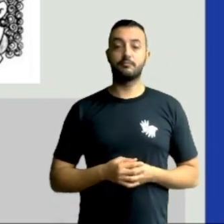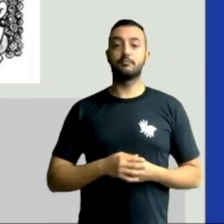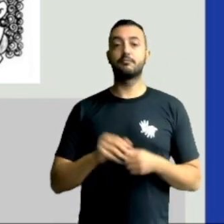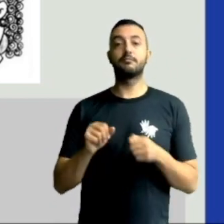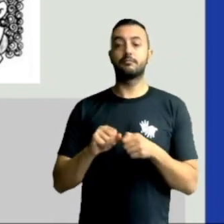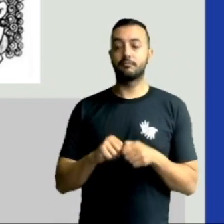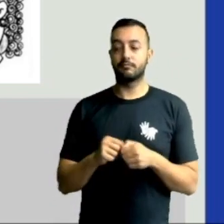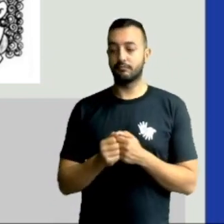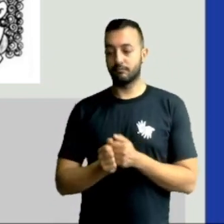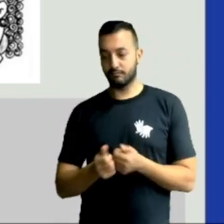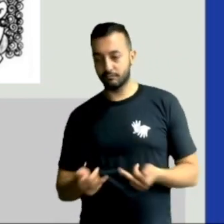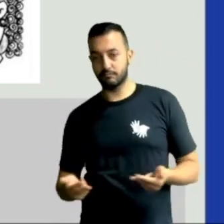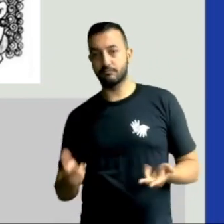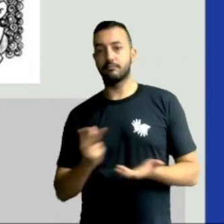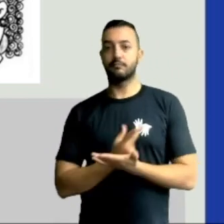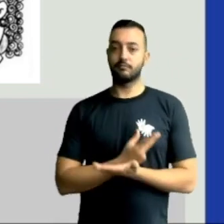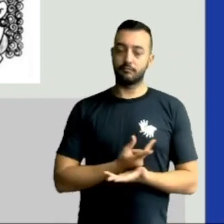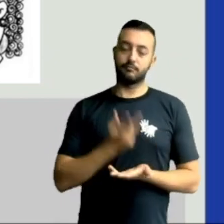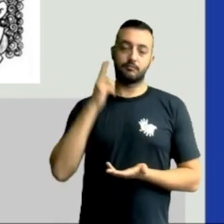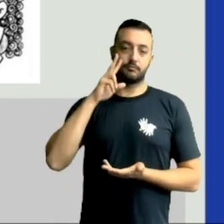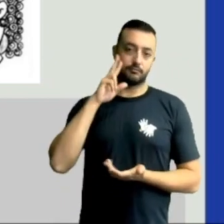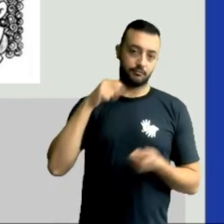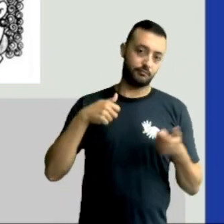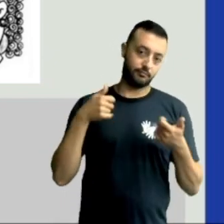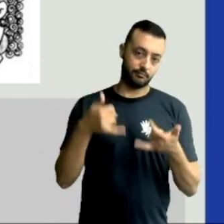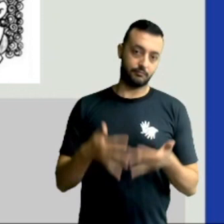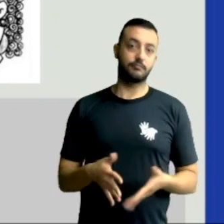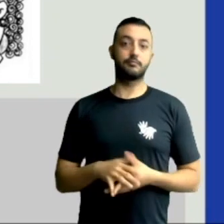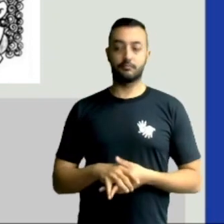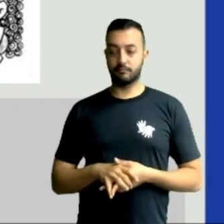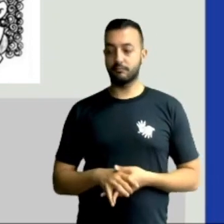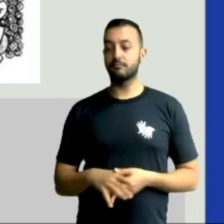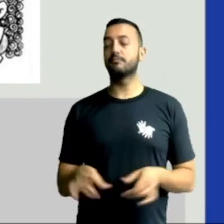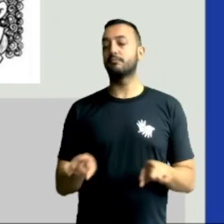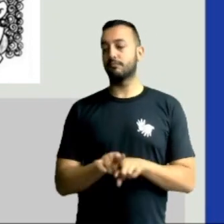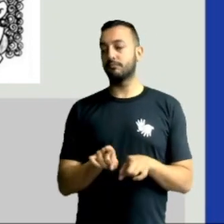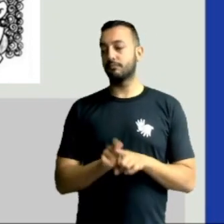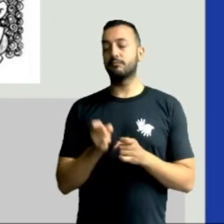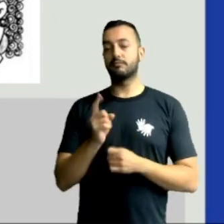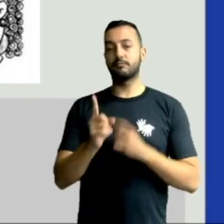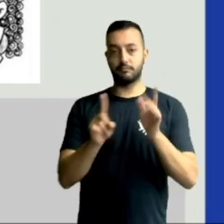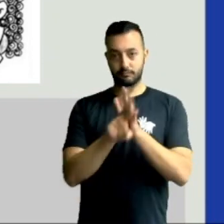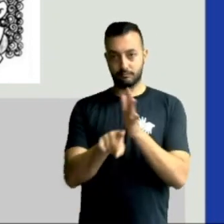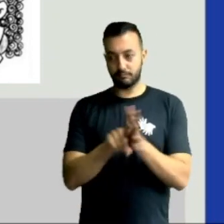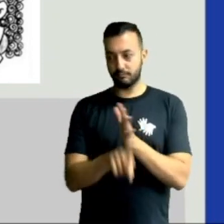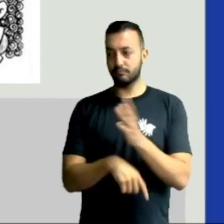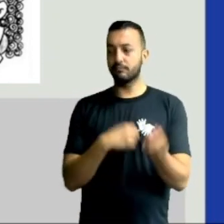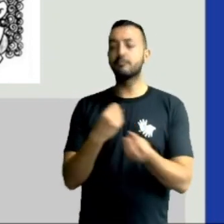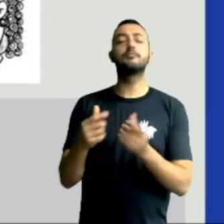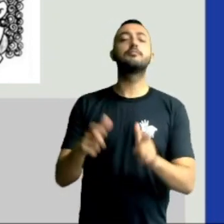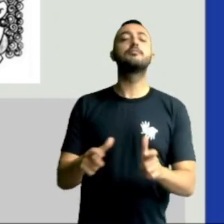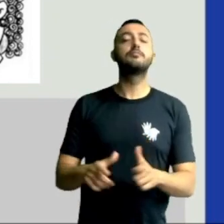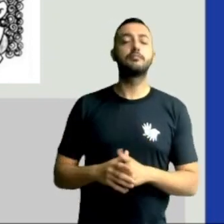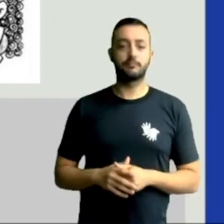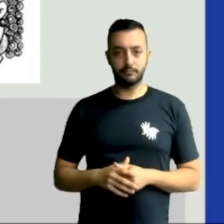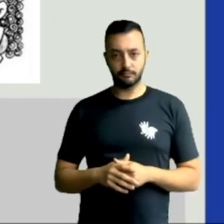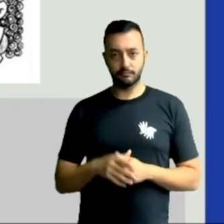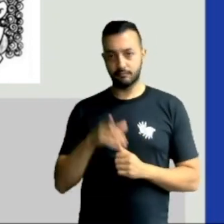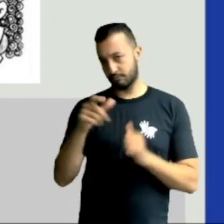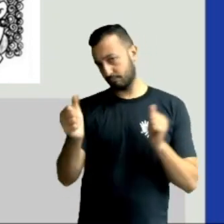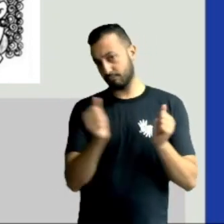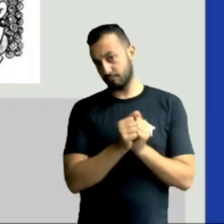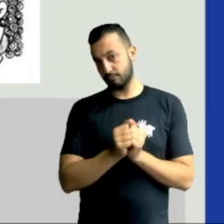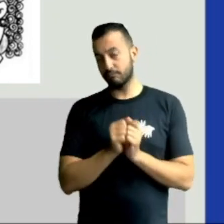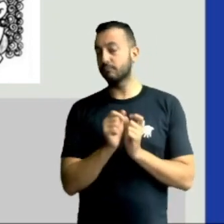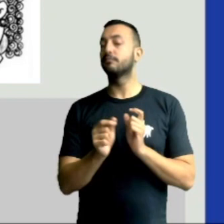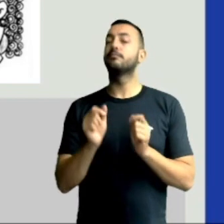Essa ação aí que vai acontecer na sua história. Então, eu trouxe aqui também algumas perguntinhas. Ó. Como é esse lugar? Com quem você